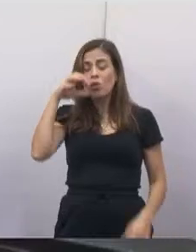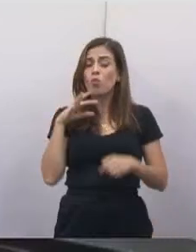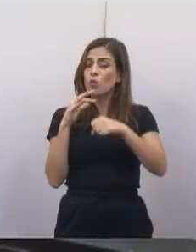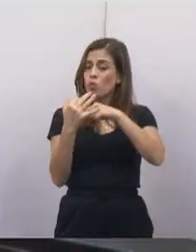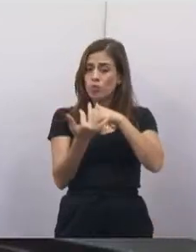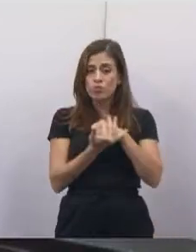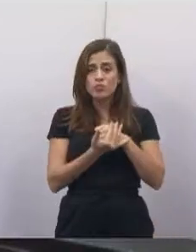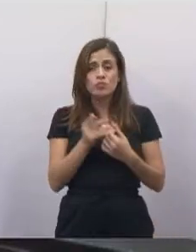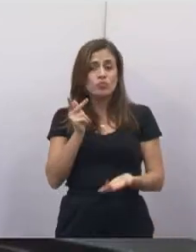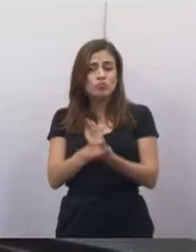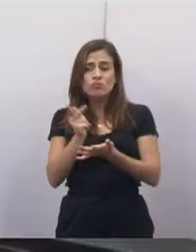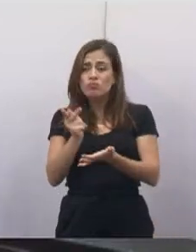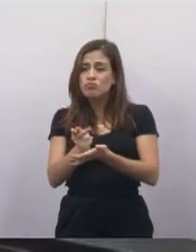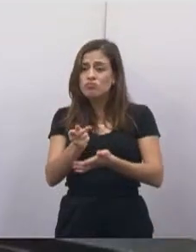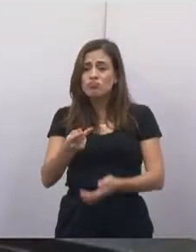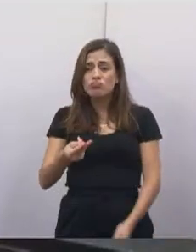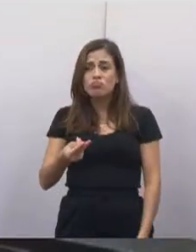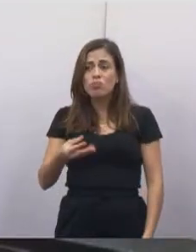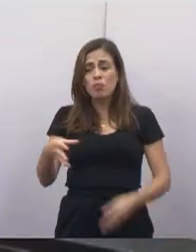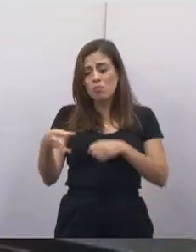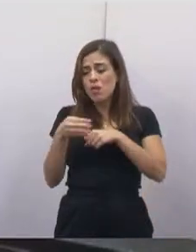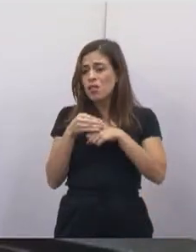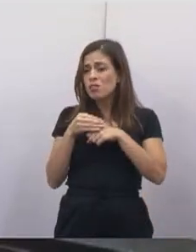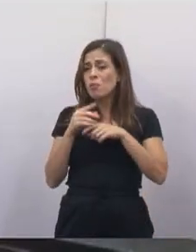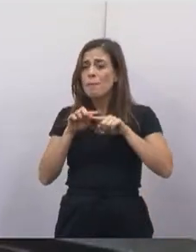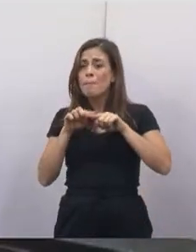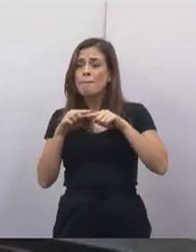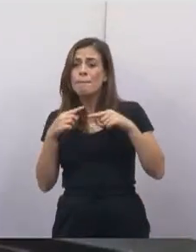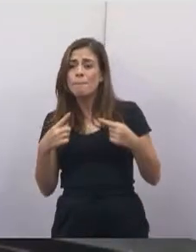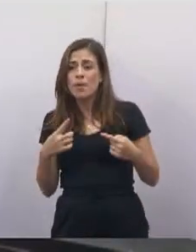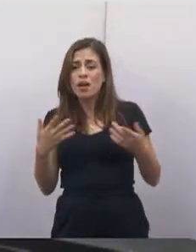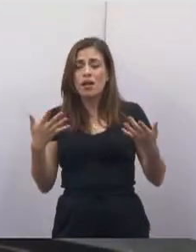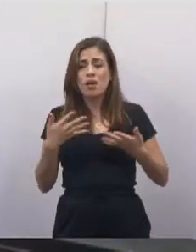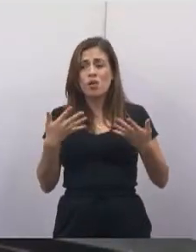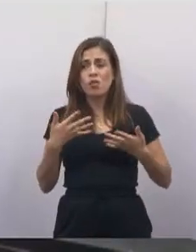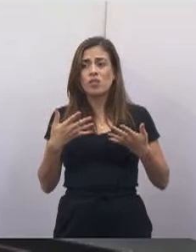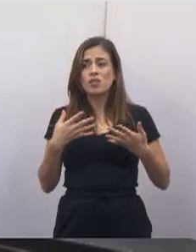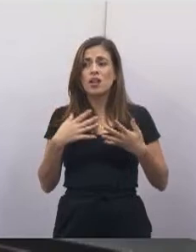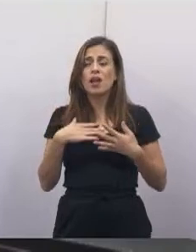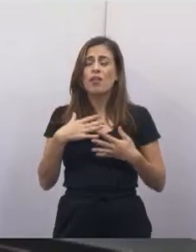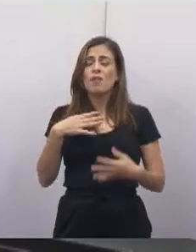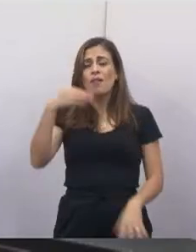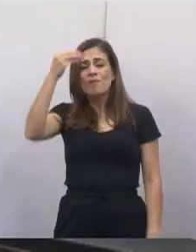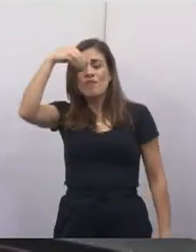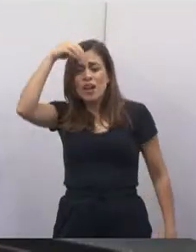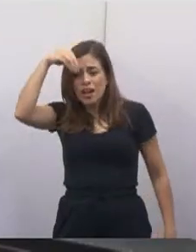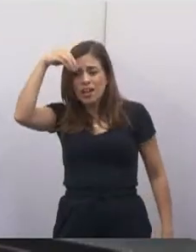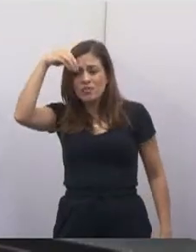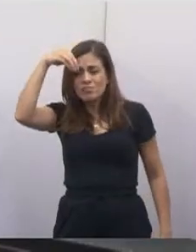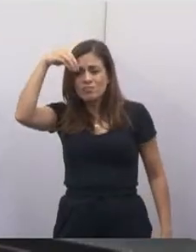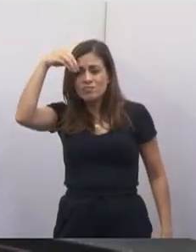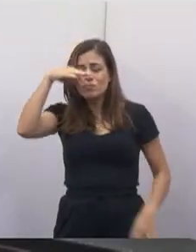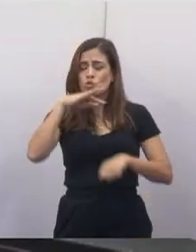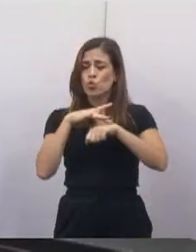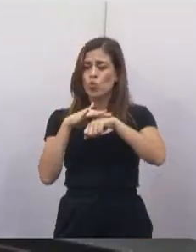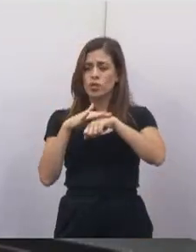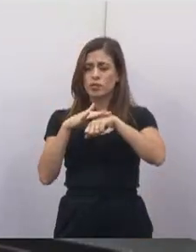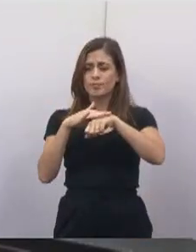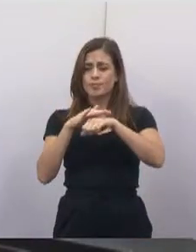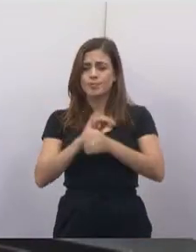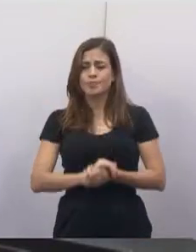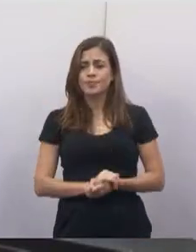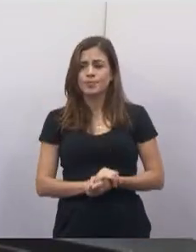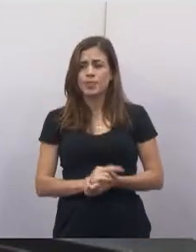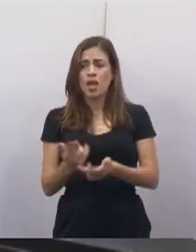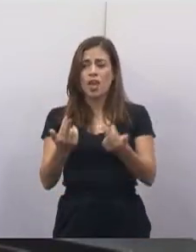entre nós por muito tempo, mas essa cepa que hoje existe é uma forma branda da doença, como se fosse aí um